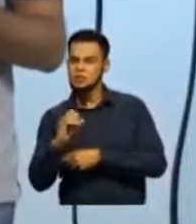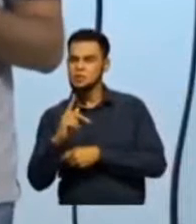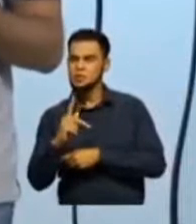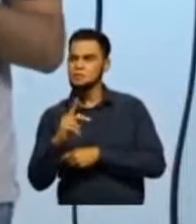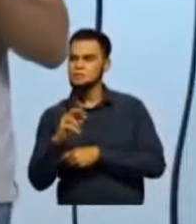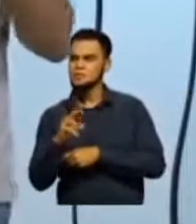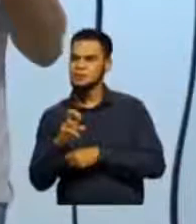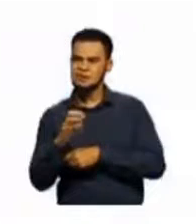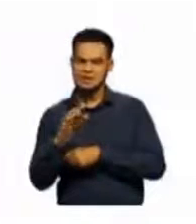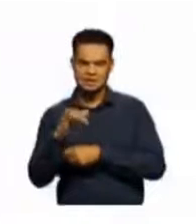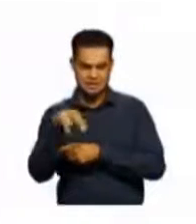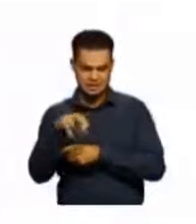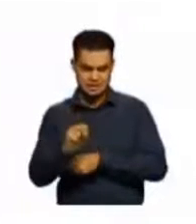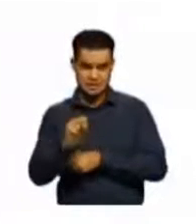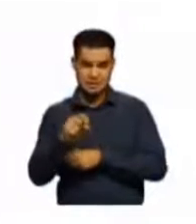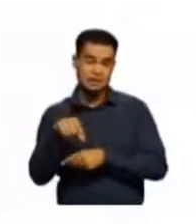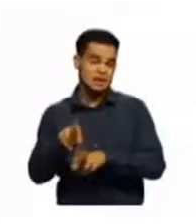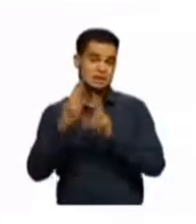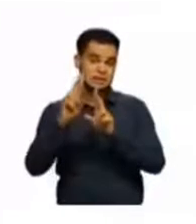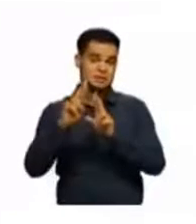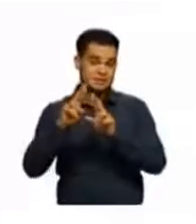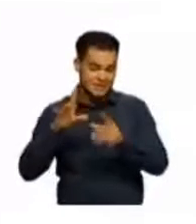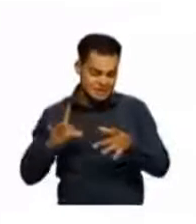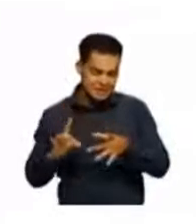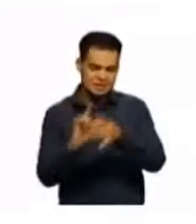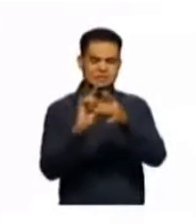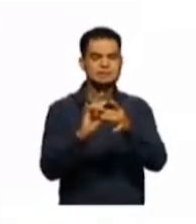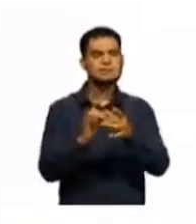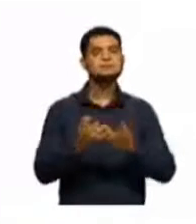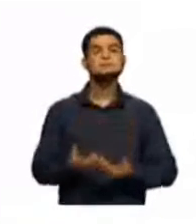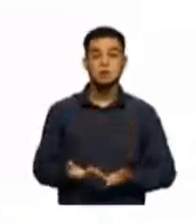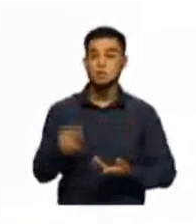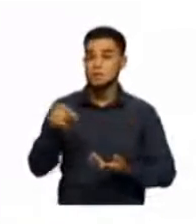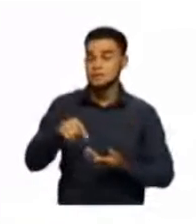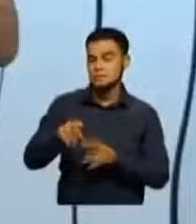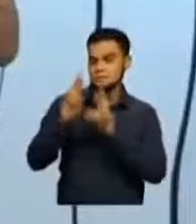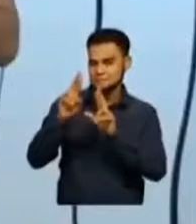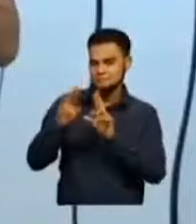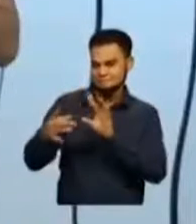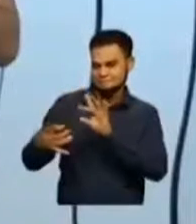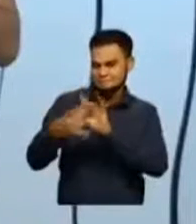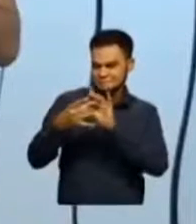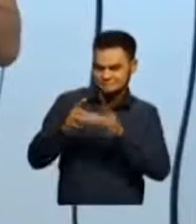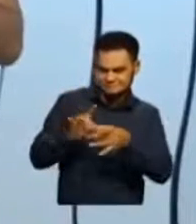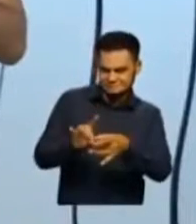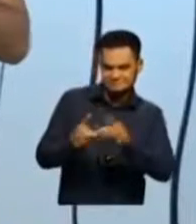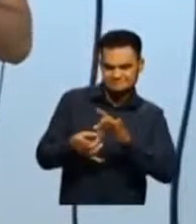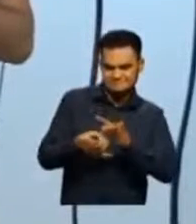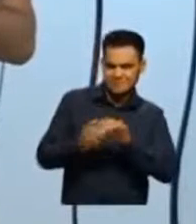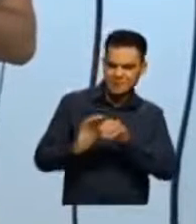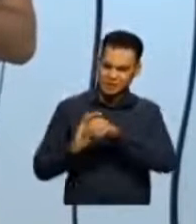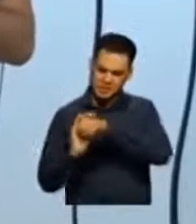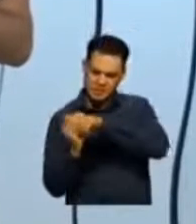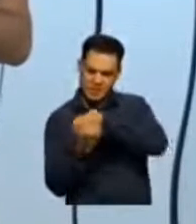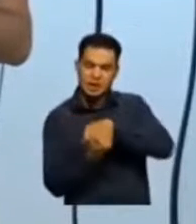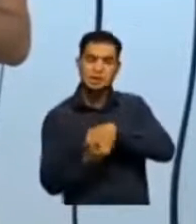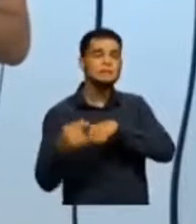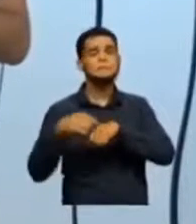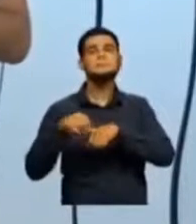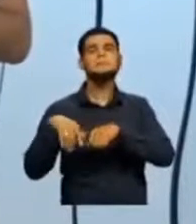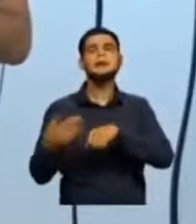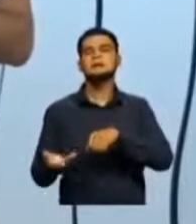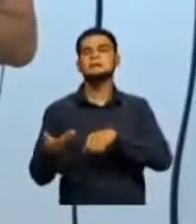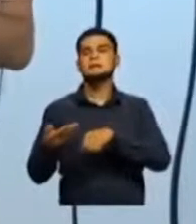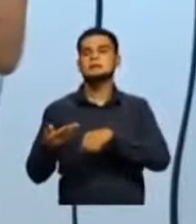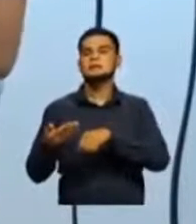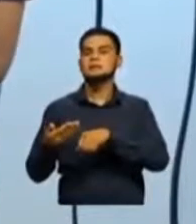fazer a ligação, aquela ligação que eu falei no último slide, que vão ligar aos receptores da membrana plasmática para permitir que o vírus